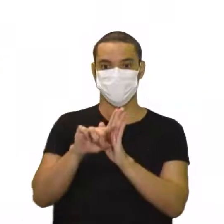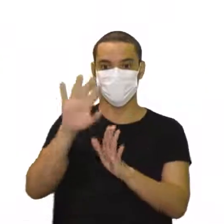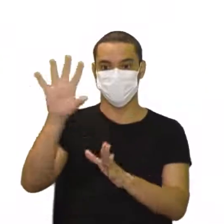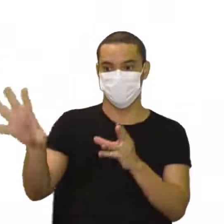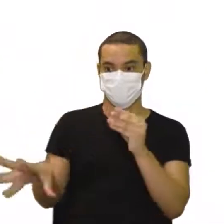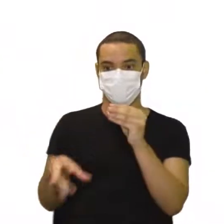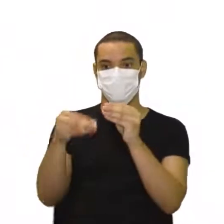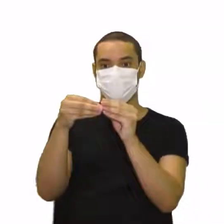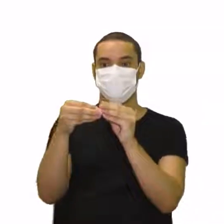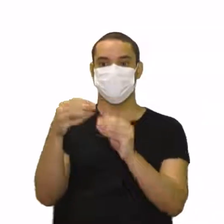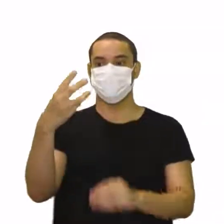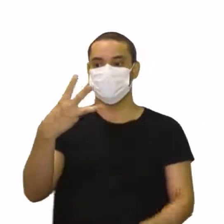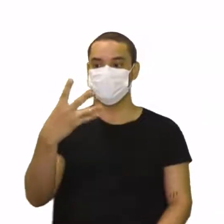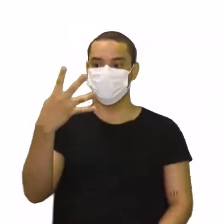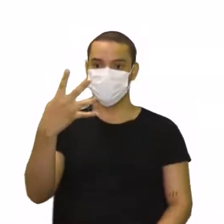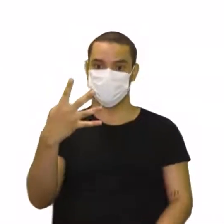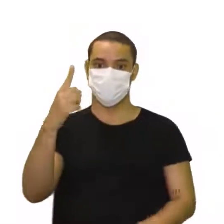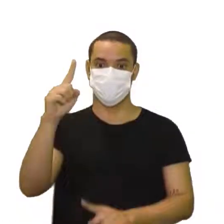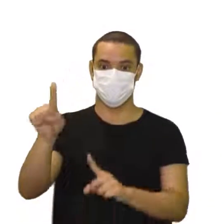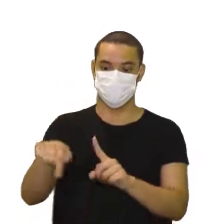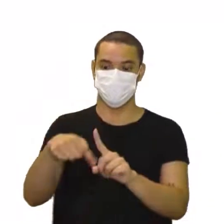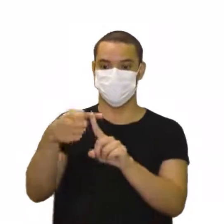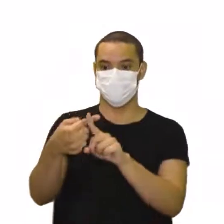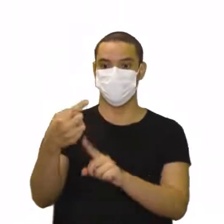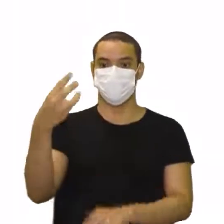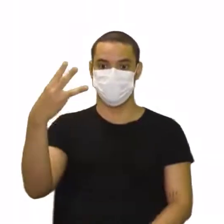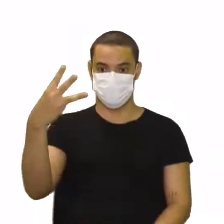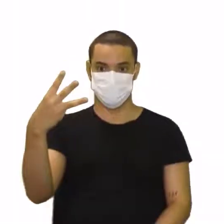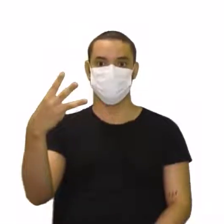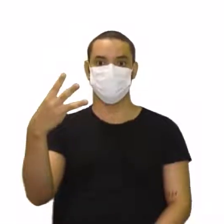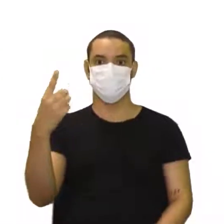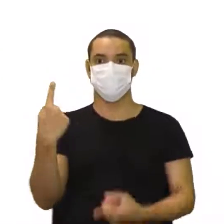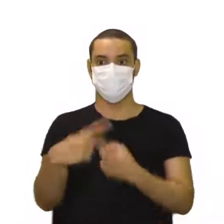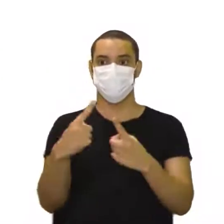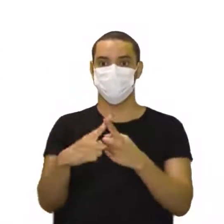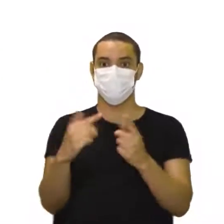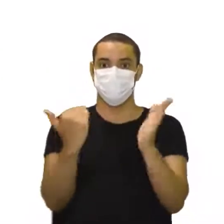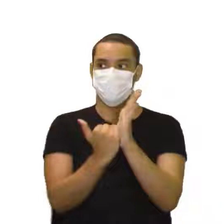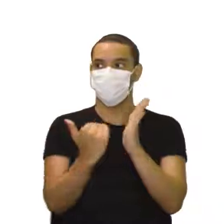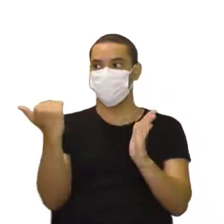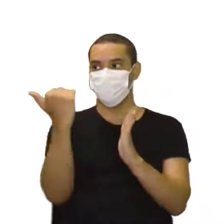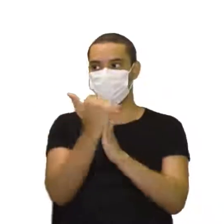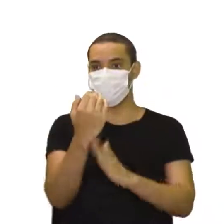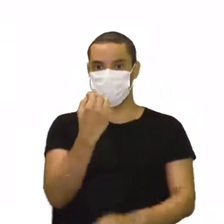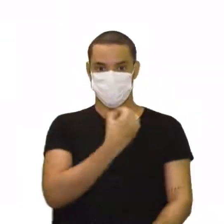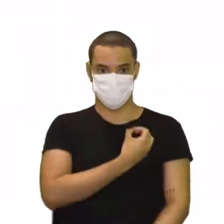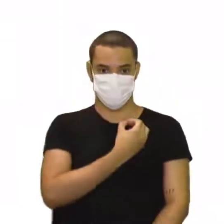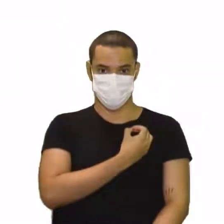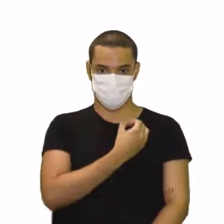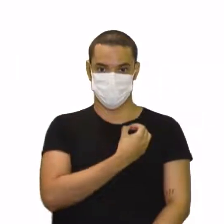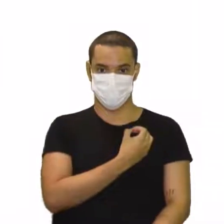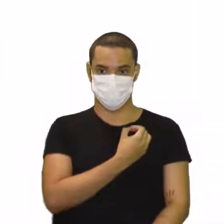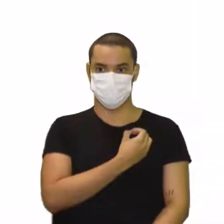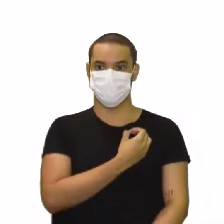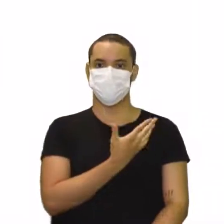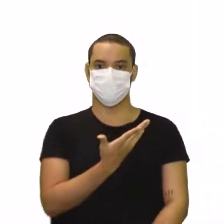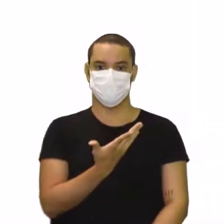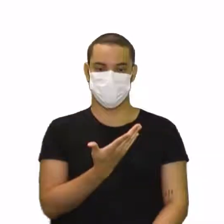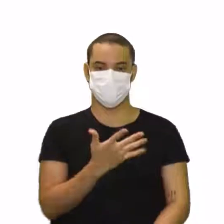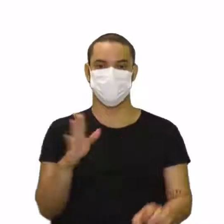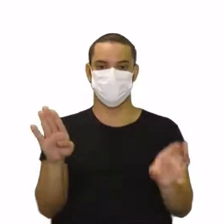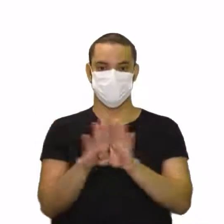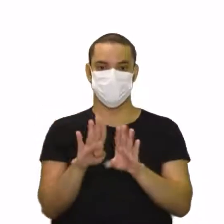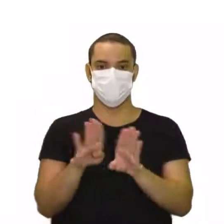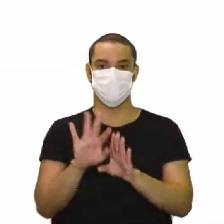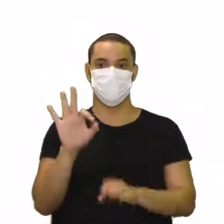eu adiciono negativo, porque eu estou aumentando o número. Aumento o número, reduz a potência.